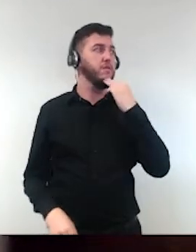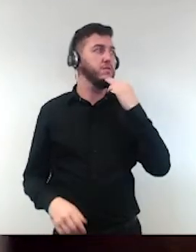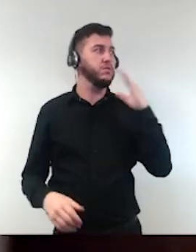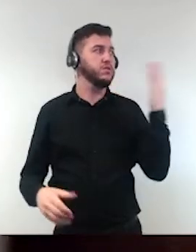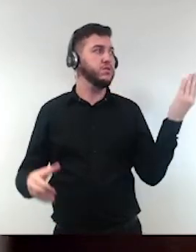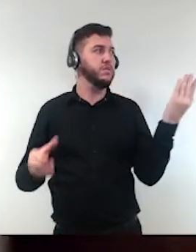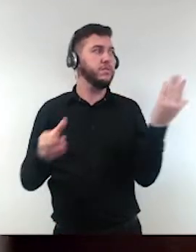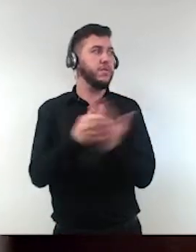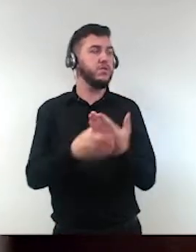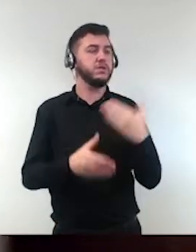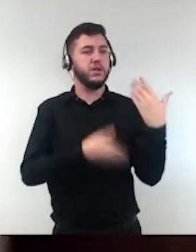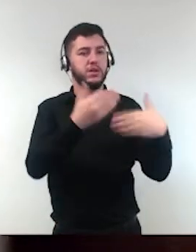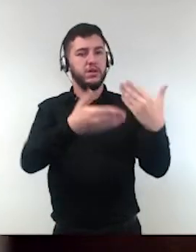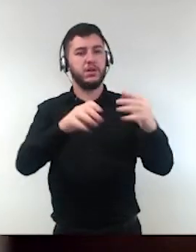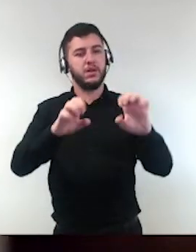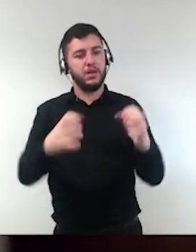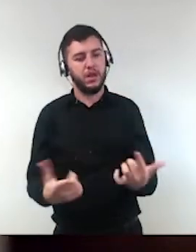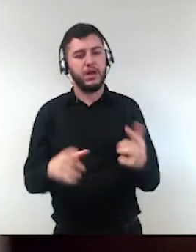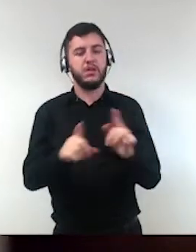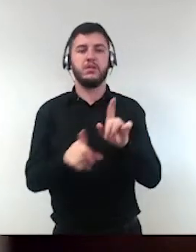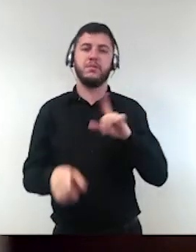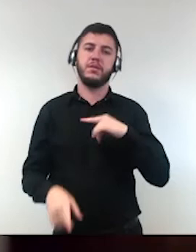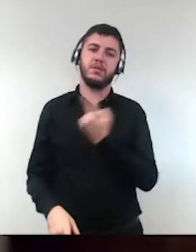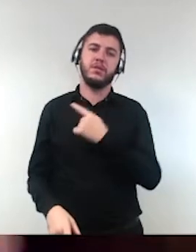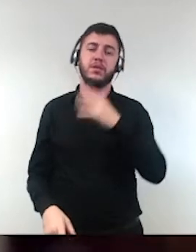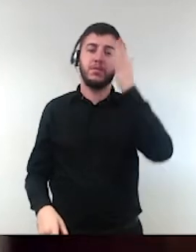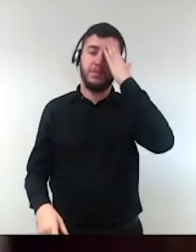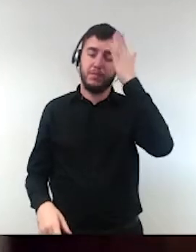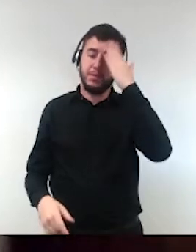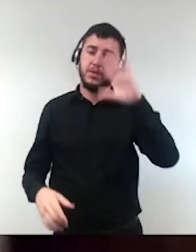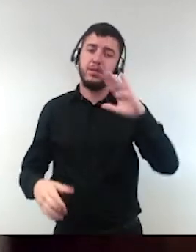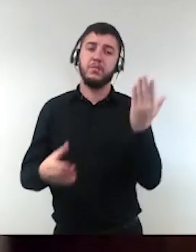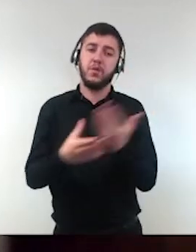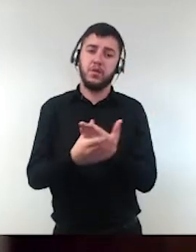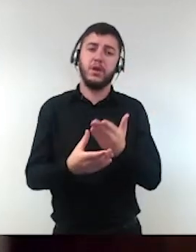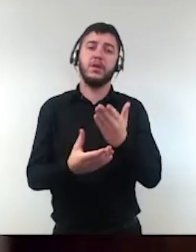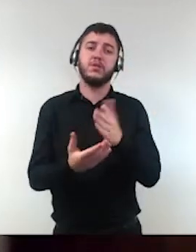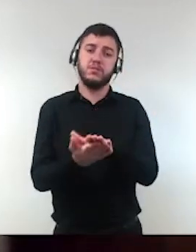22 milhões ainda físicos, o que gera, por